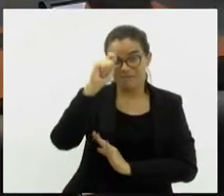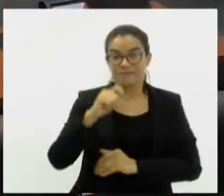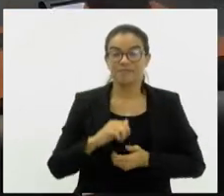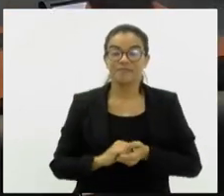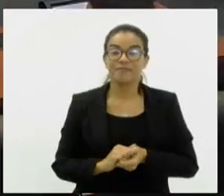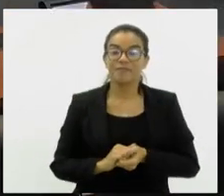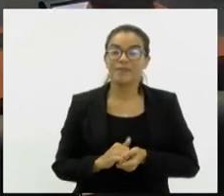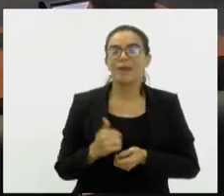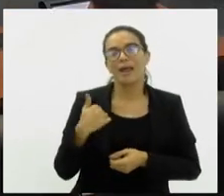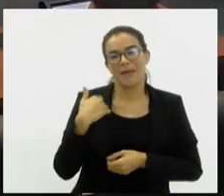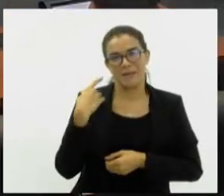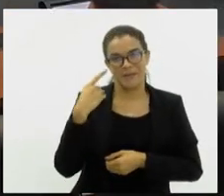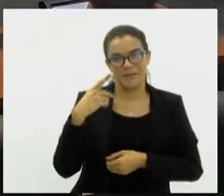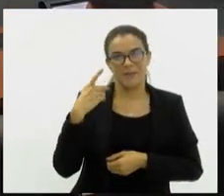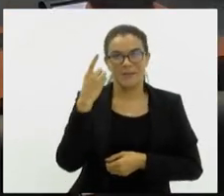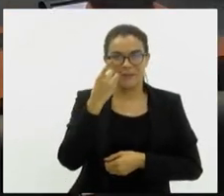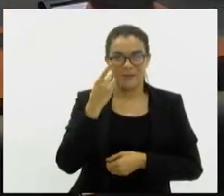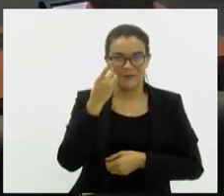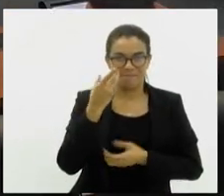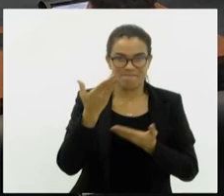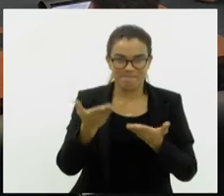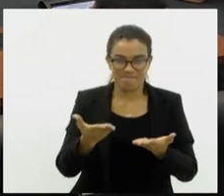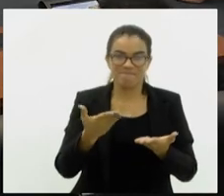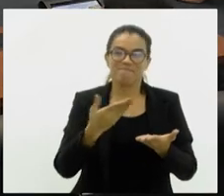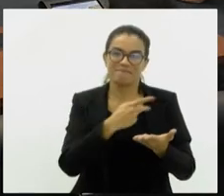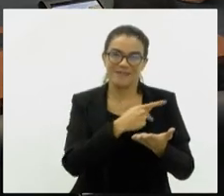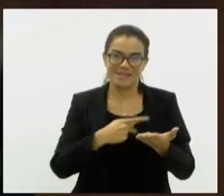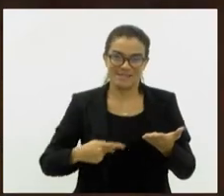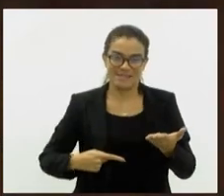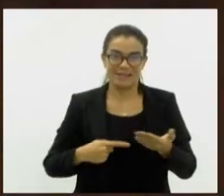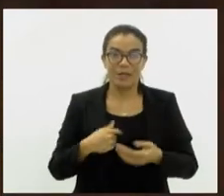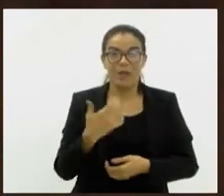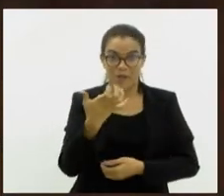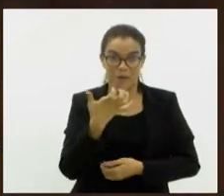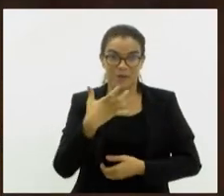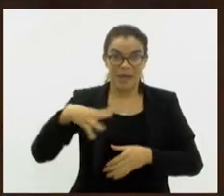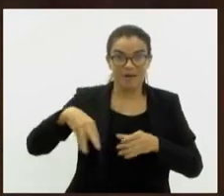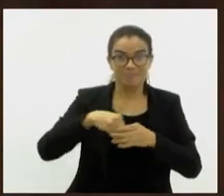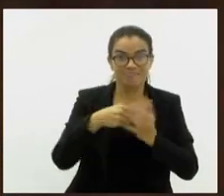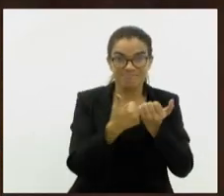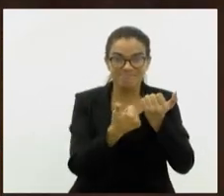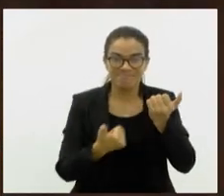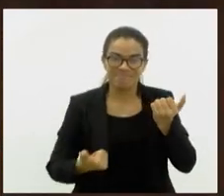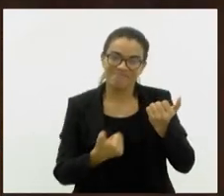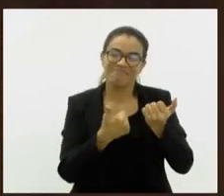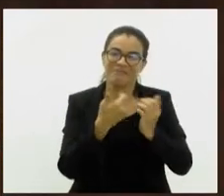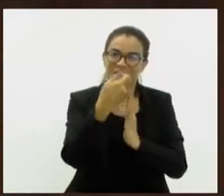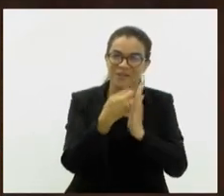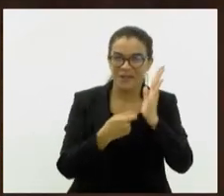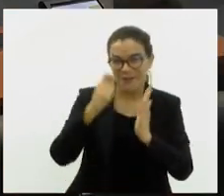presidente, gostaria deputado de aproveitar Carlos a oportunidade e pedir a coautoria desse projeto. Parabéns, deputado Munir.